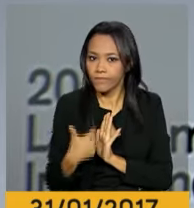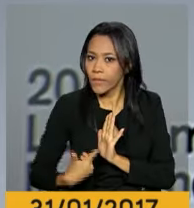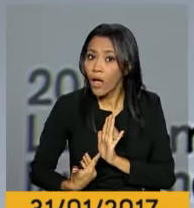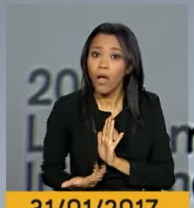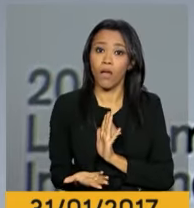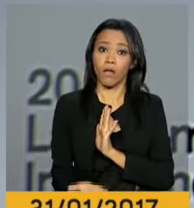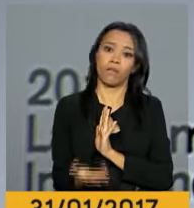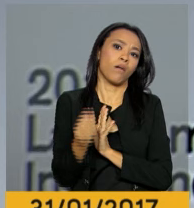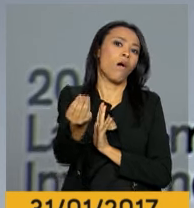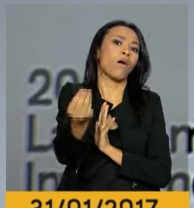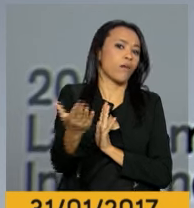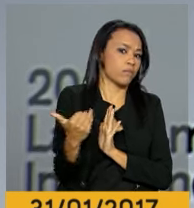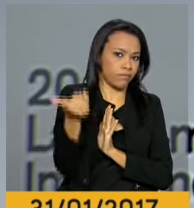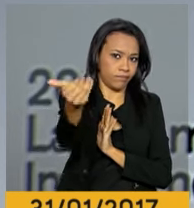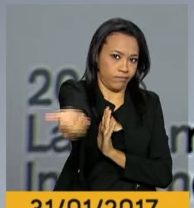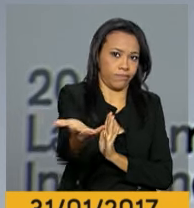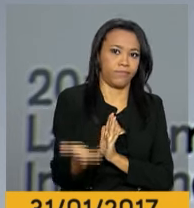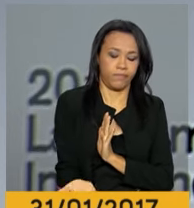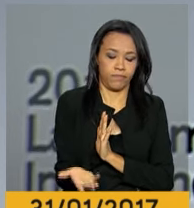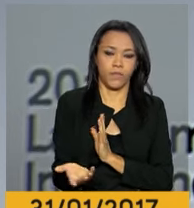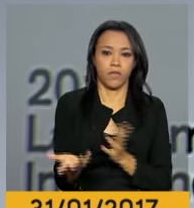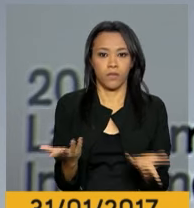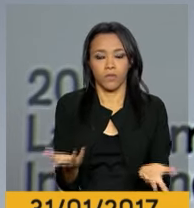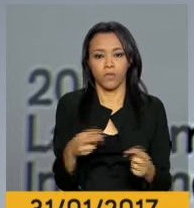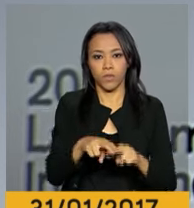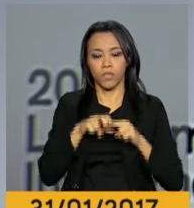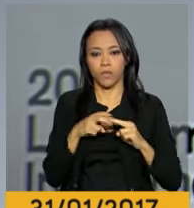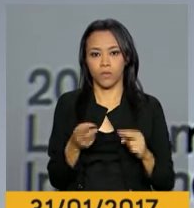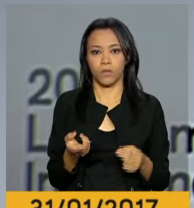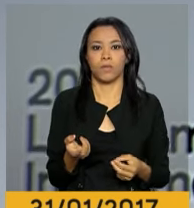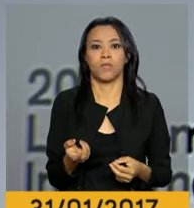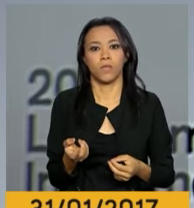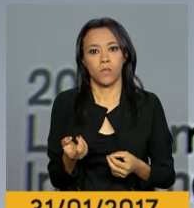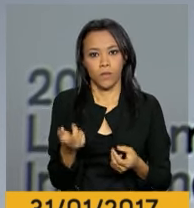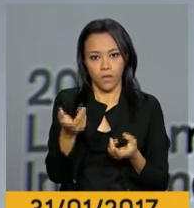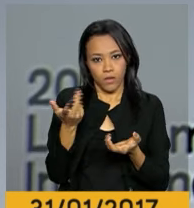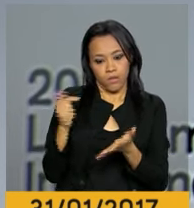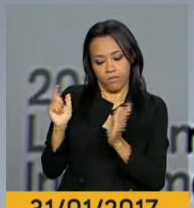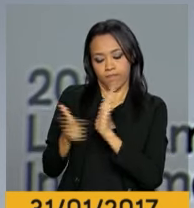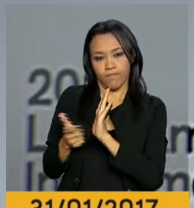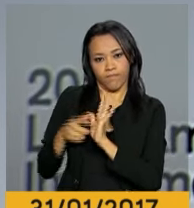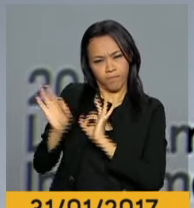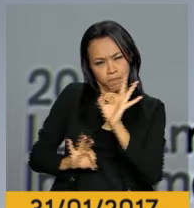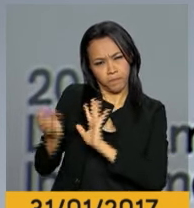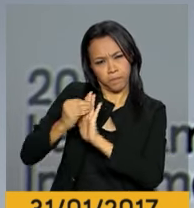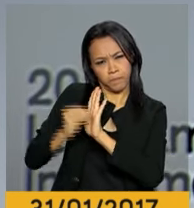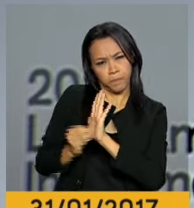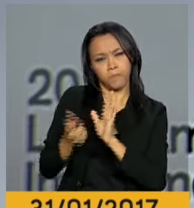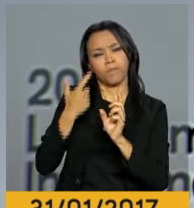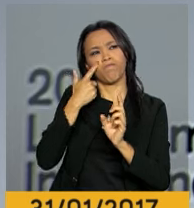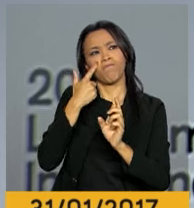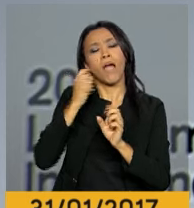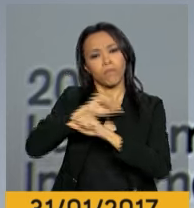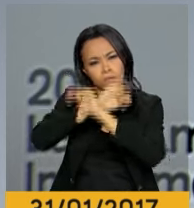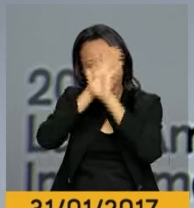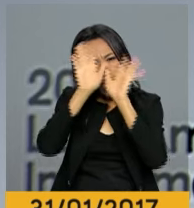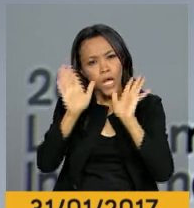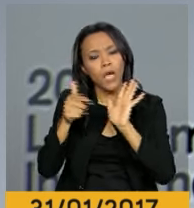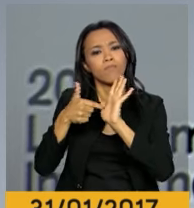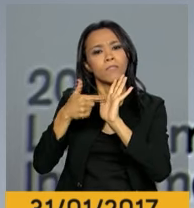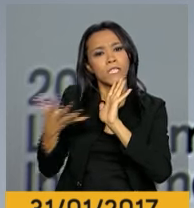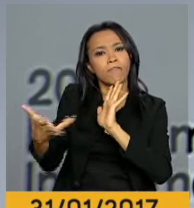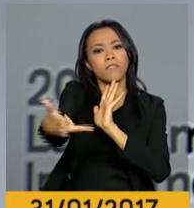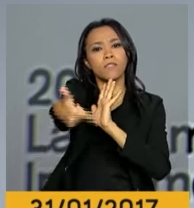orçamentárias eh brasileiras portanto ganha-se em previsibilidade ganha-se em transparência e ganha-se em